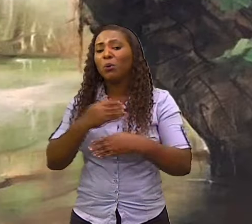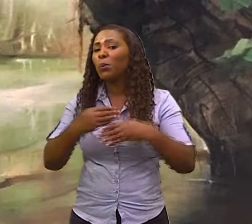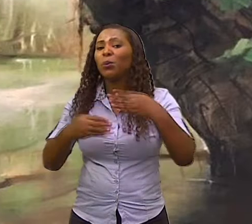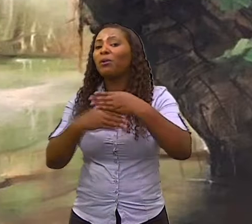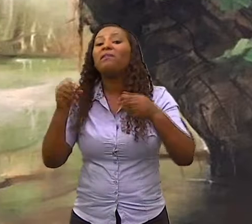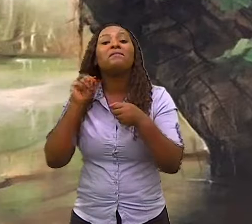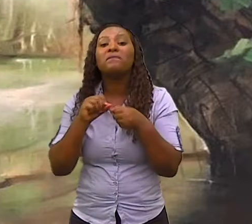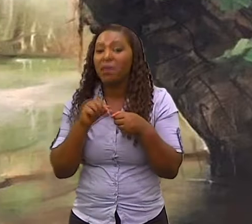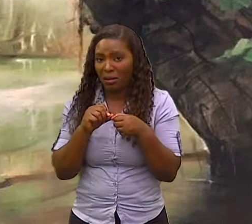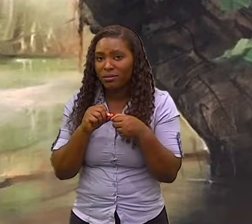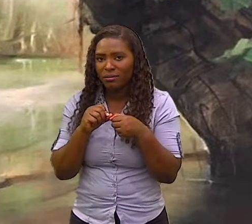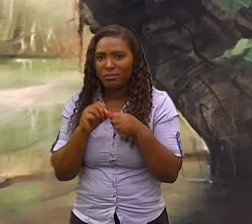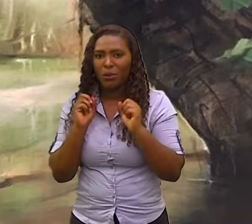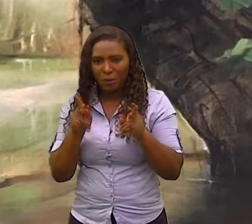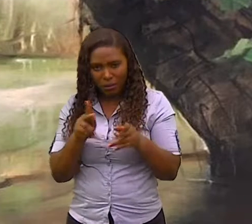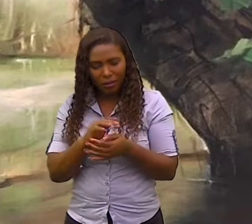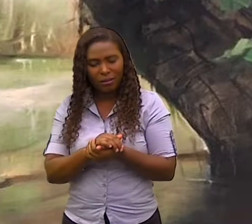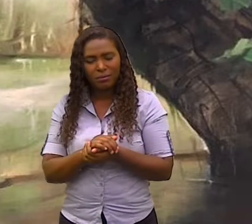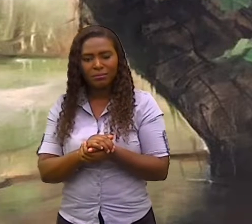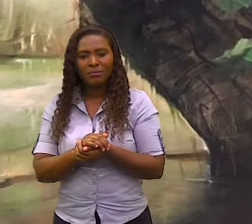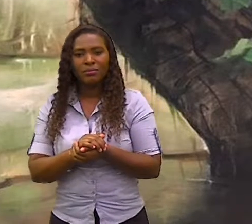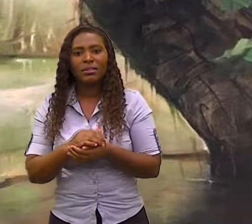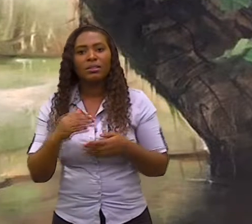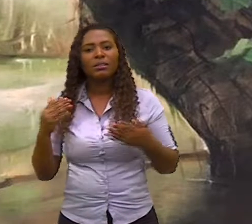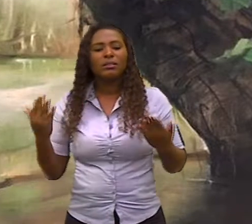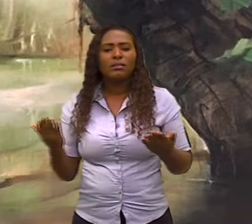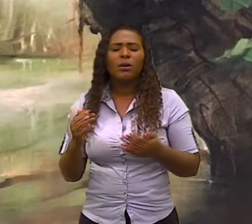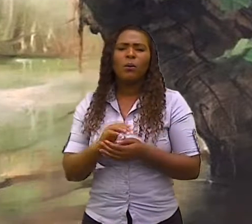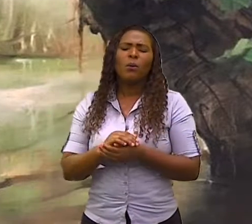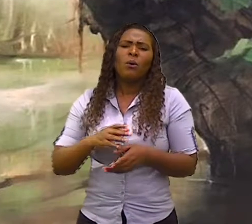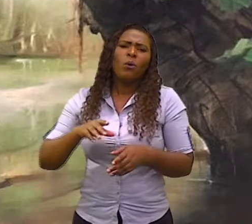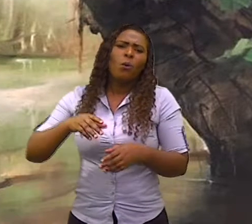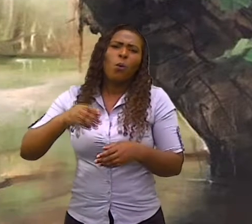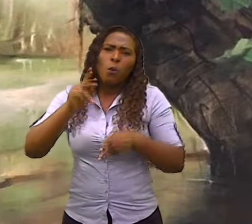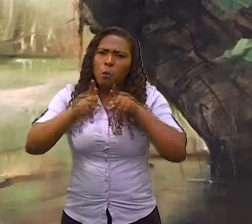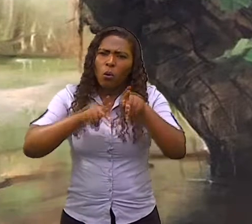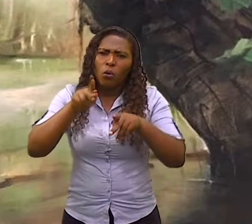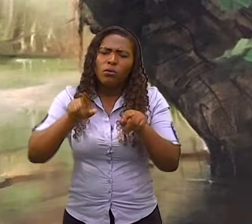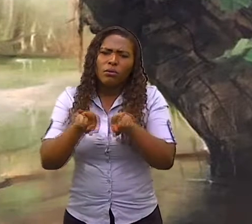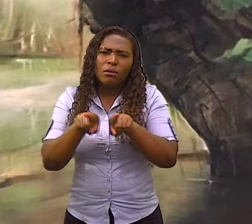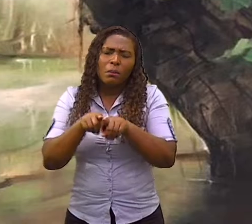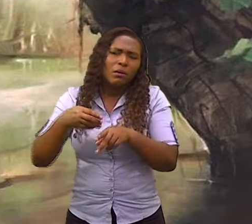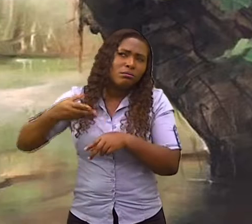de maneira diferente. Vamos parar para poder pensar um pouco.